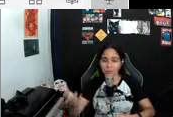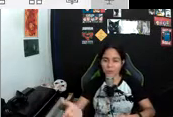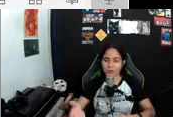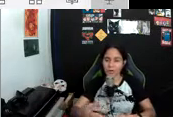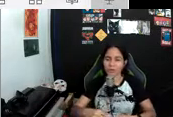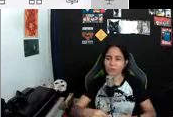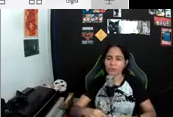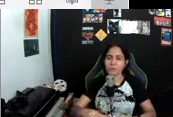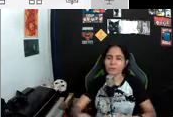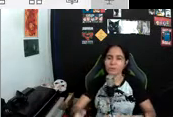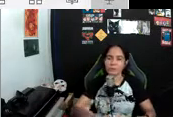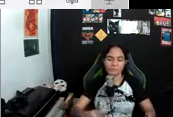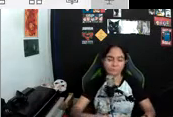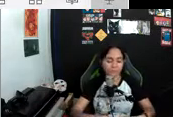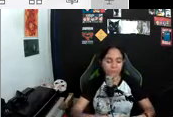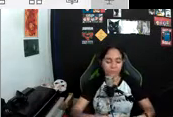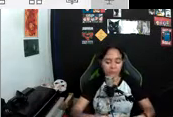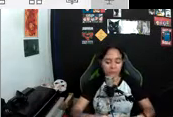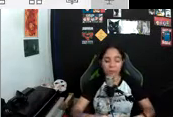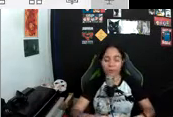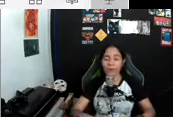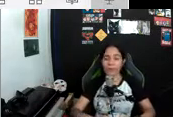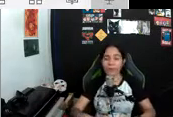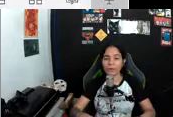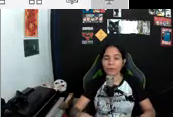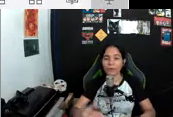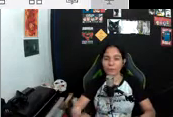que vocês realmente estejam autorizando,